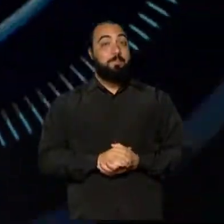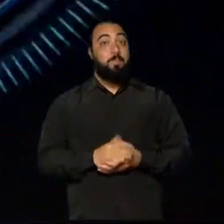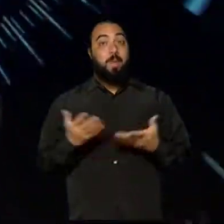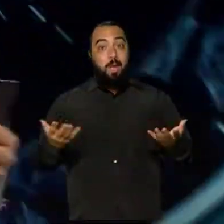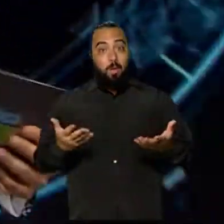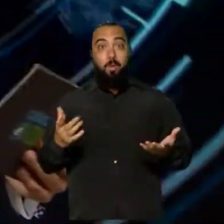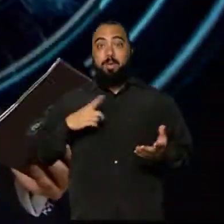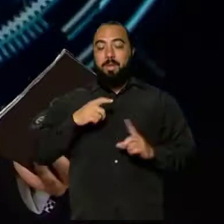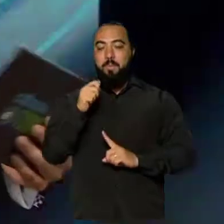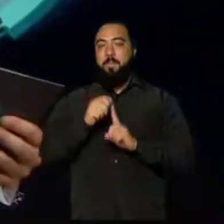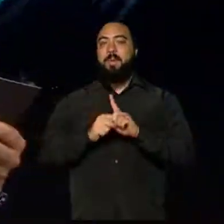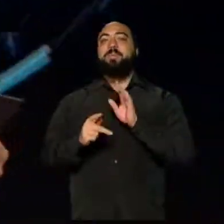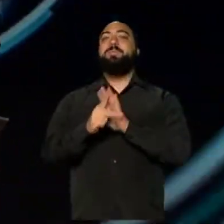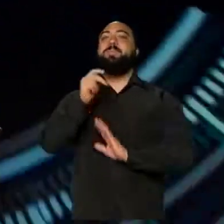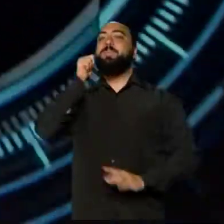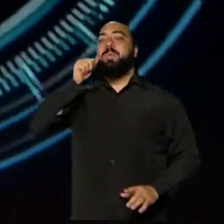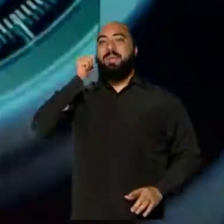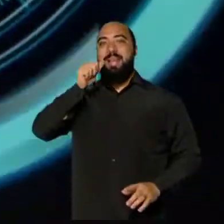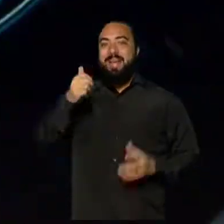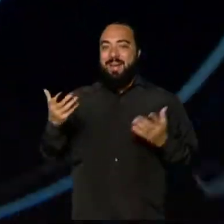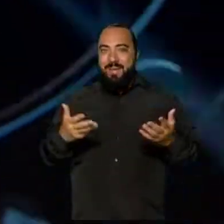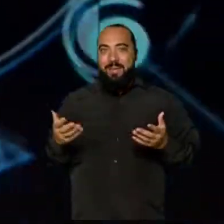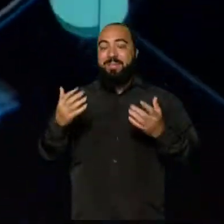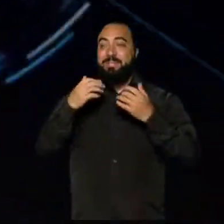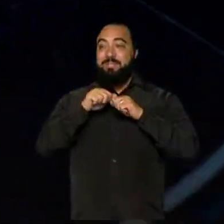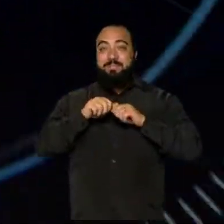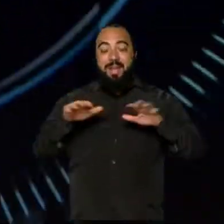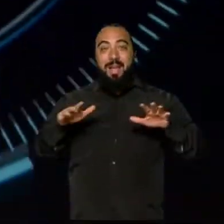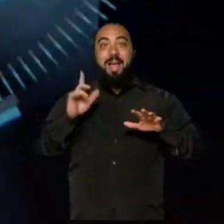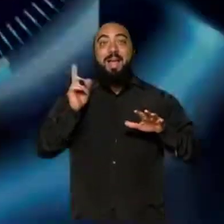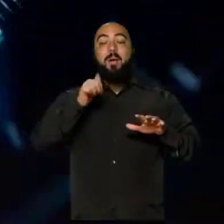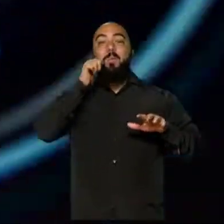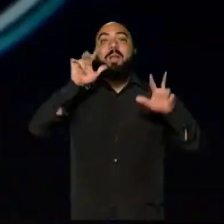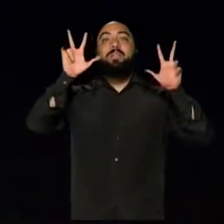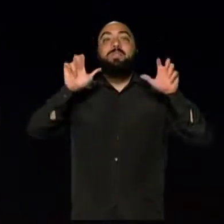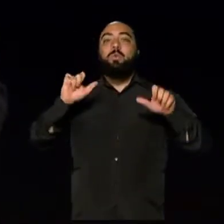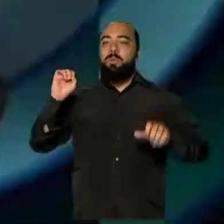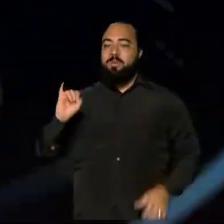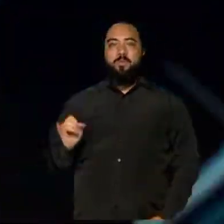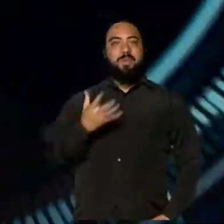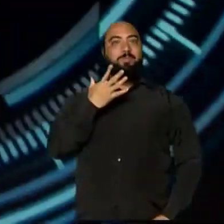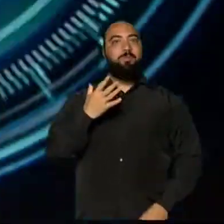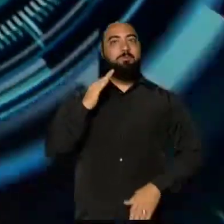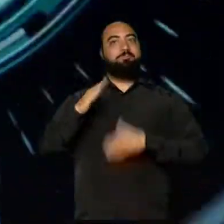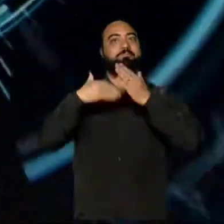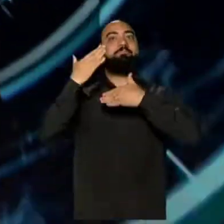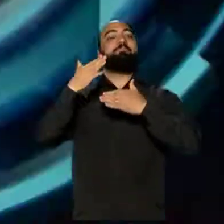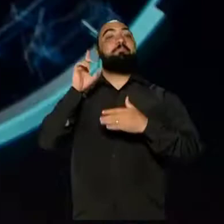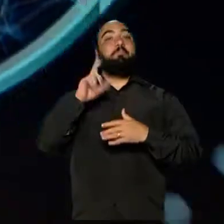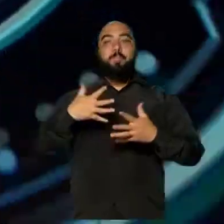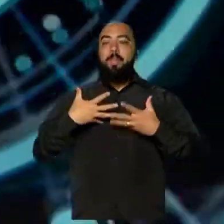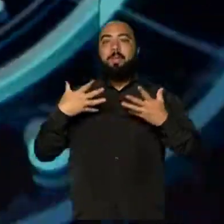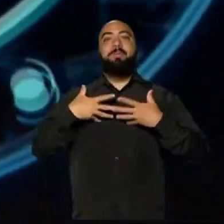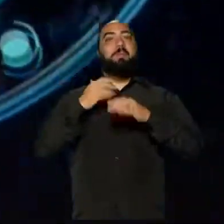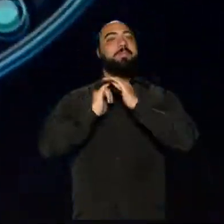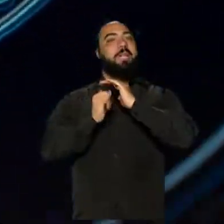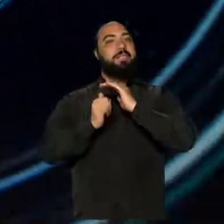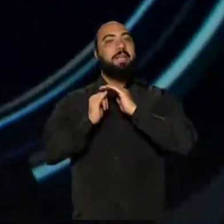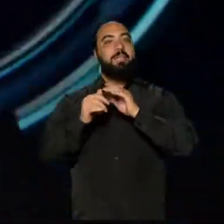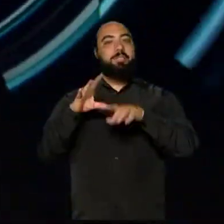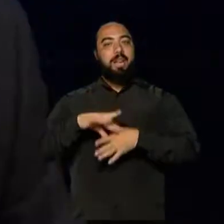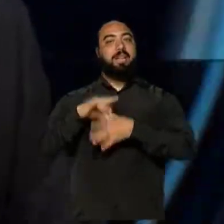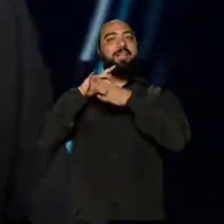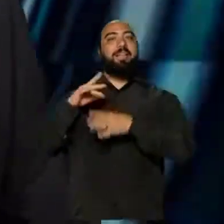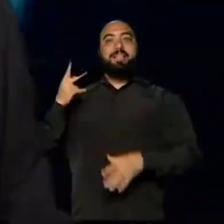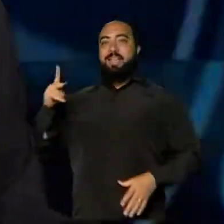Estamos no mês da mulher e nesse episódio vamos falar sobre mulheres inovadoras e o estímulo a startups lideradas por